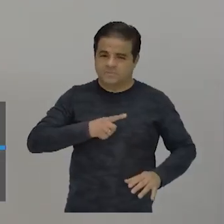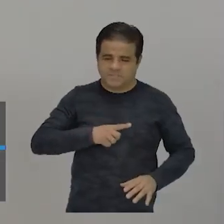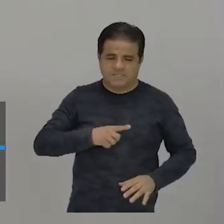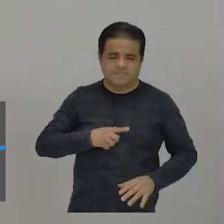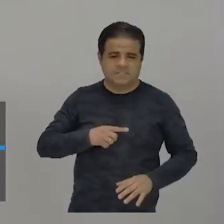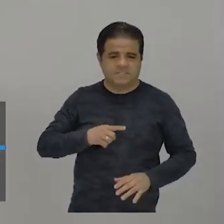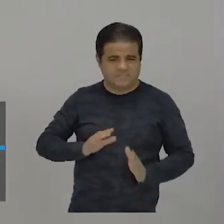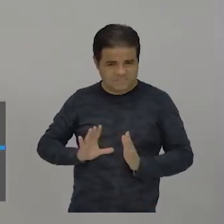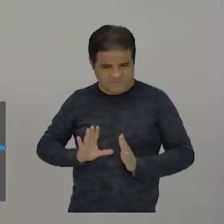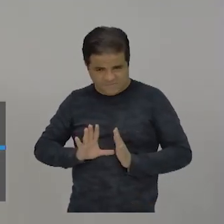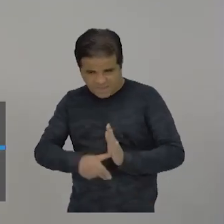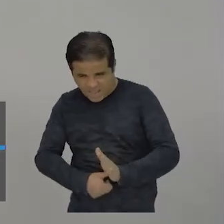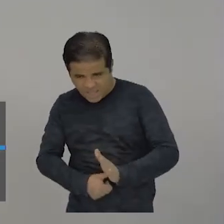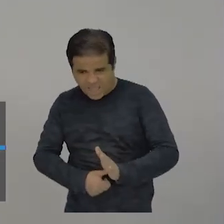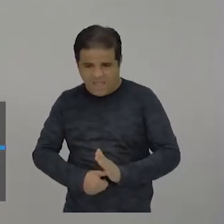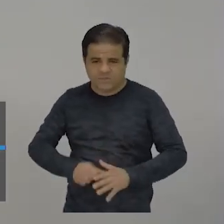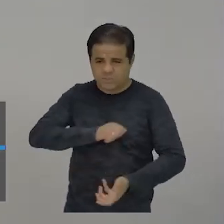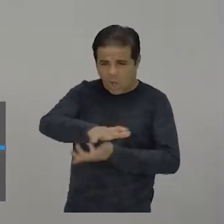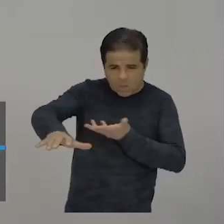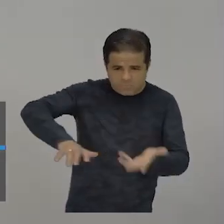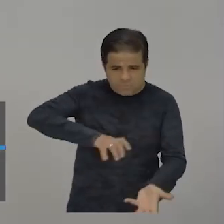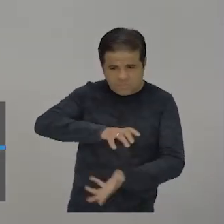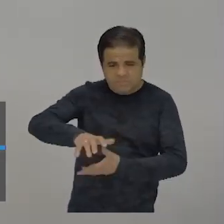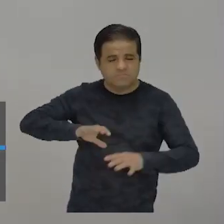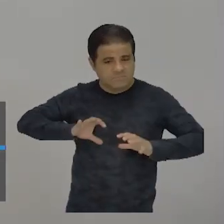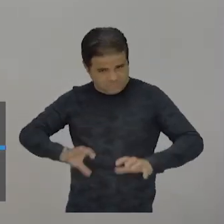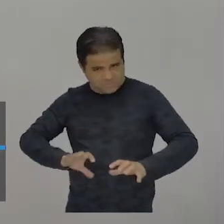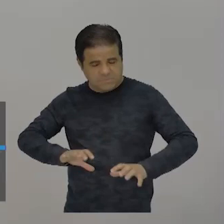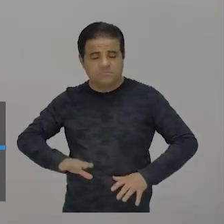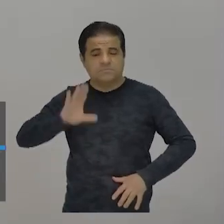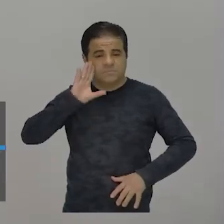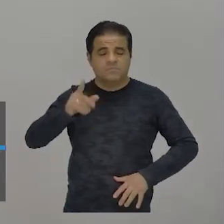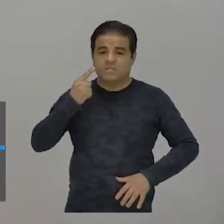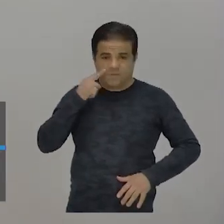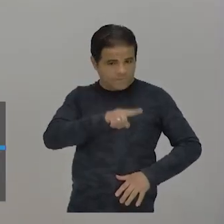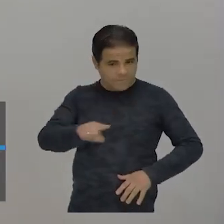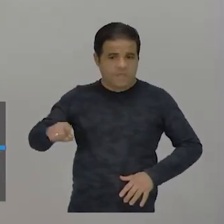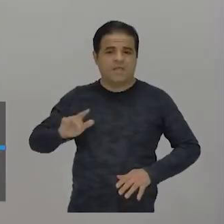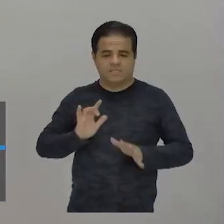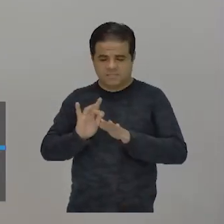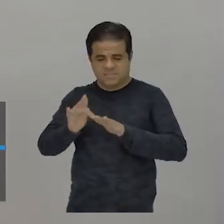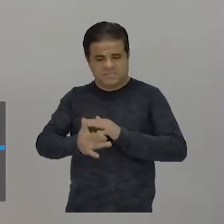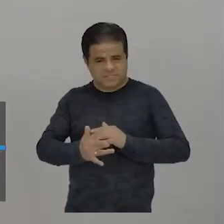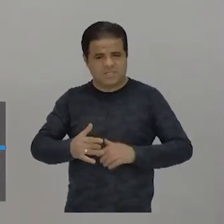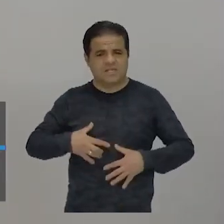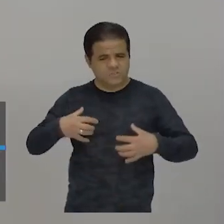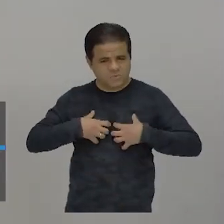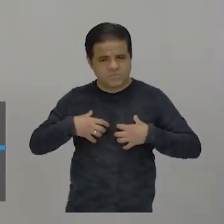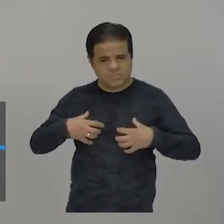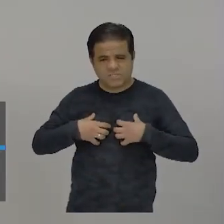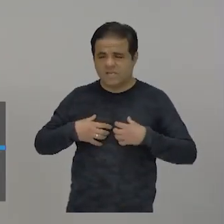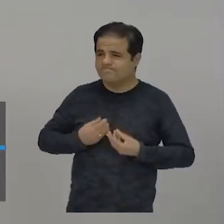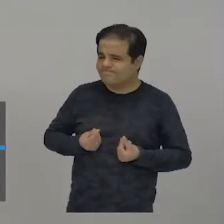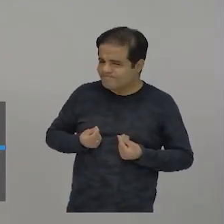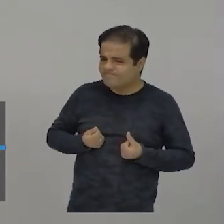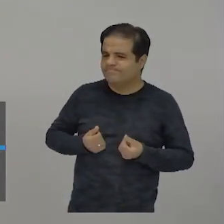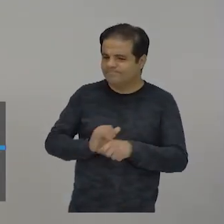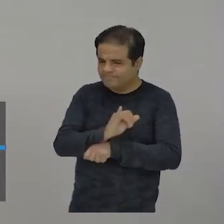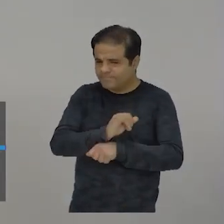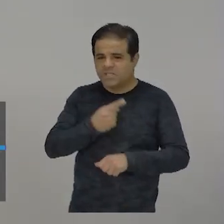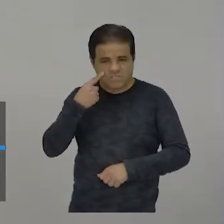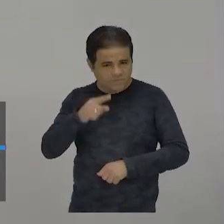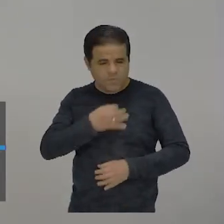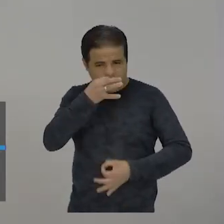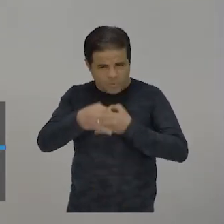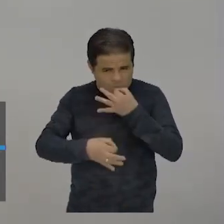de causar confusão, tumulto. Principalmente, né, nós vimos muitas nas redes sociais, às vezes de modo sutil, até comentamos para